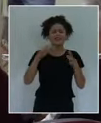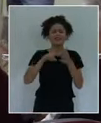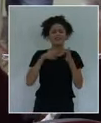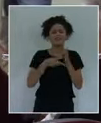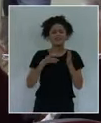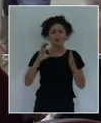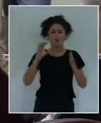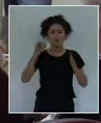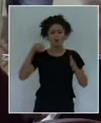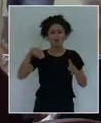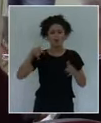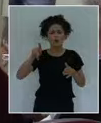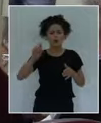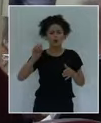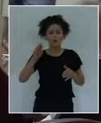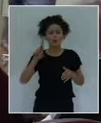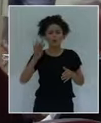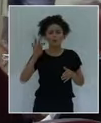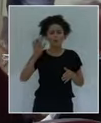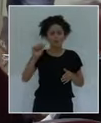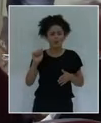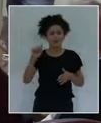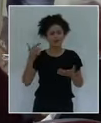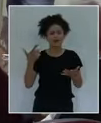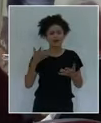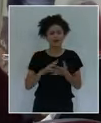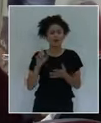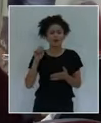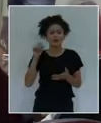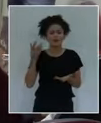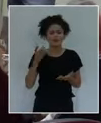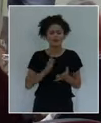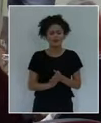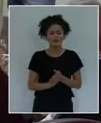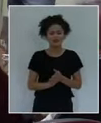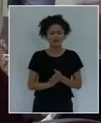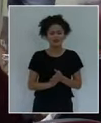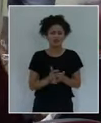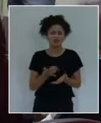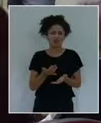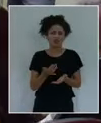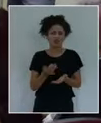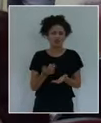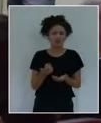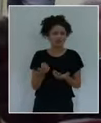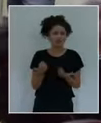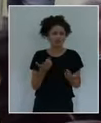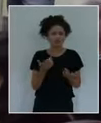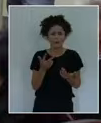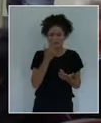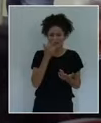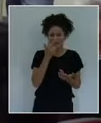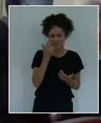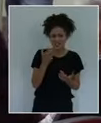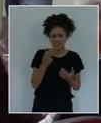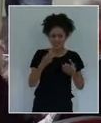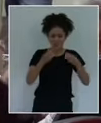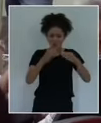caixa d'água, se tem uma vazão no meio, alguém levanta alguma coisa assim, ou... Porque lá no salão teve